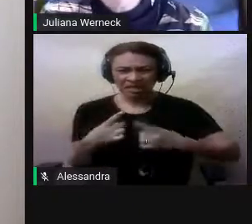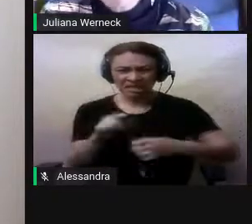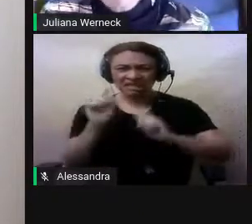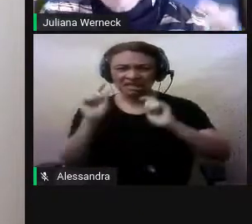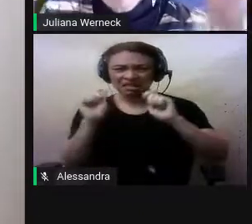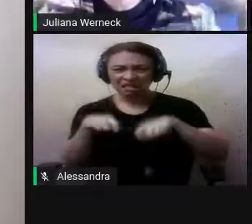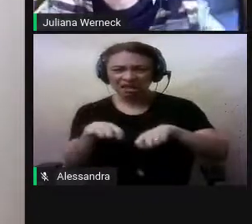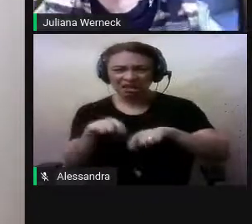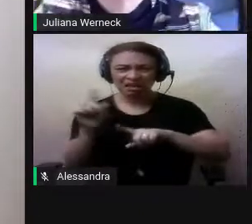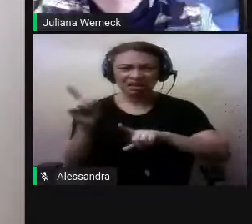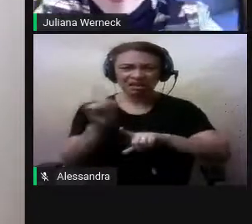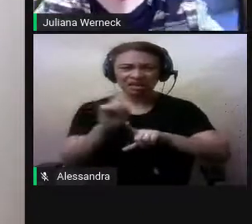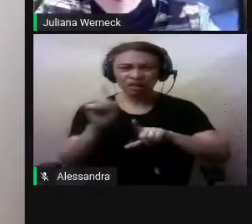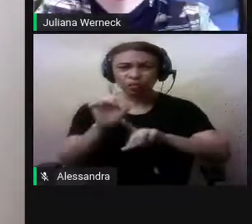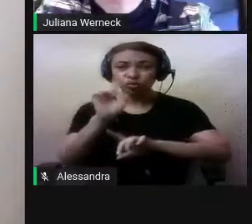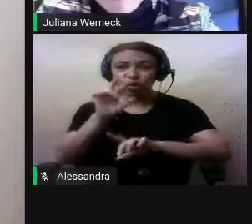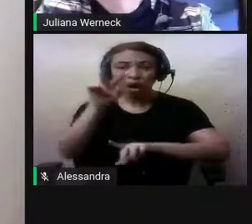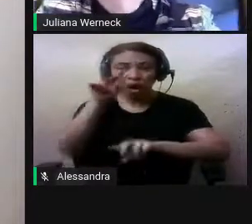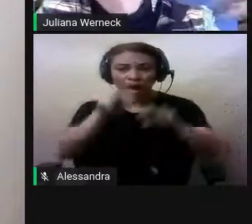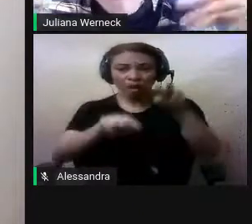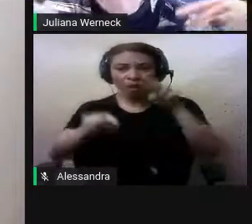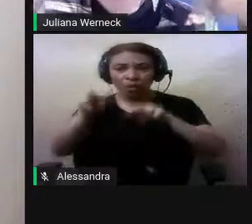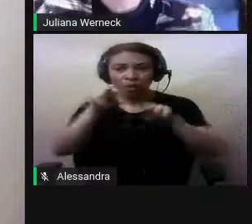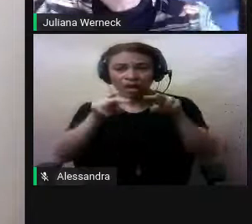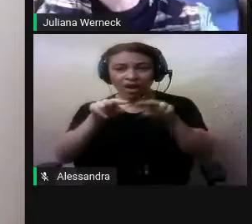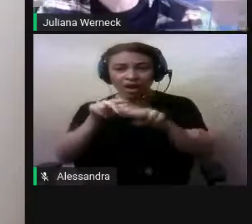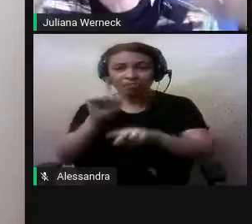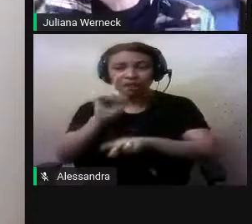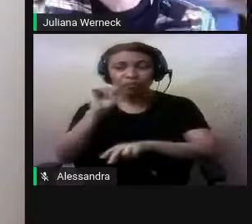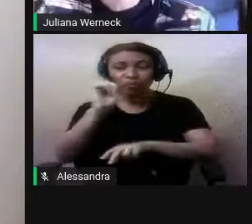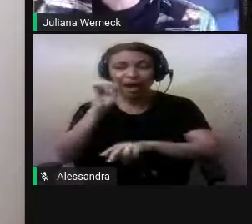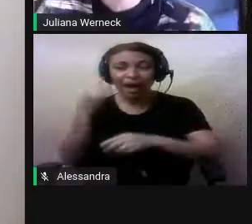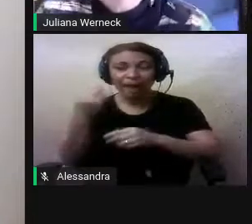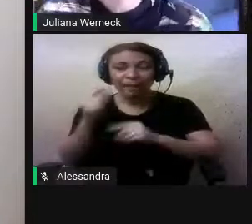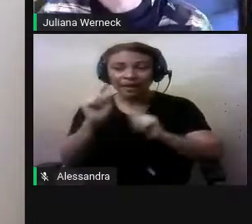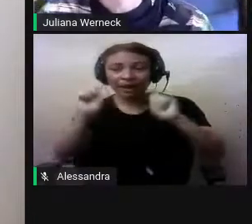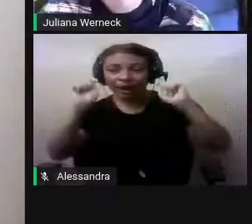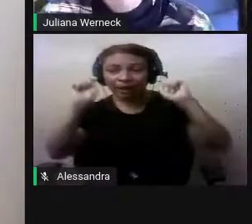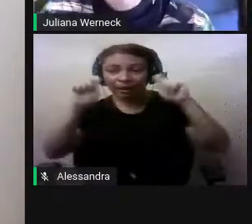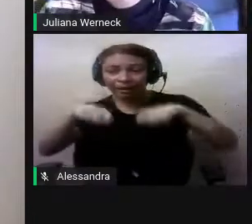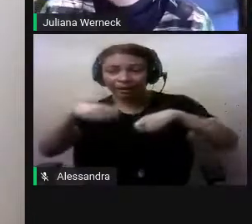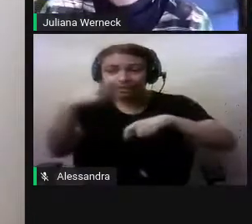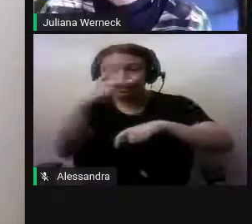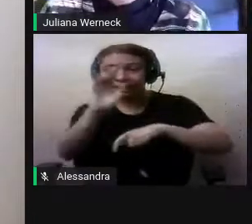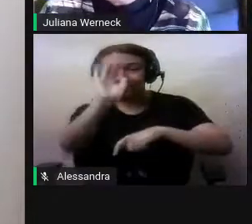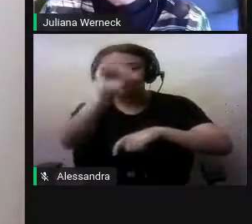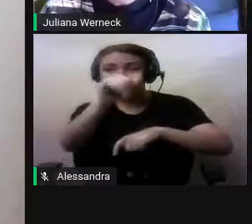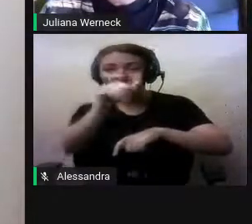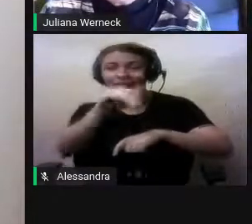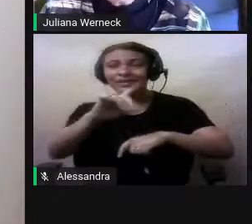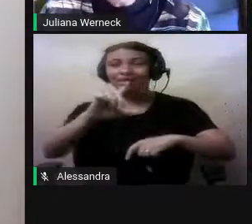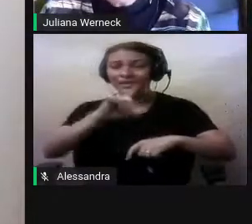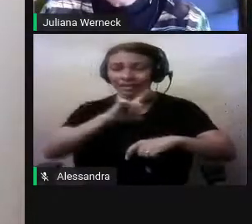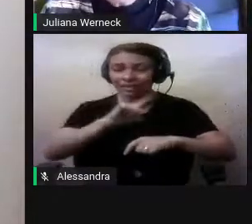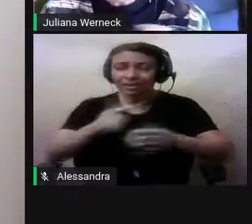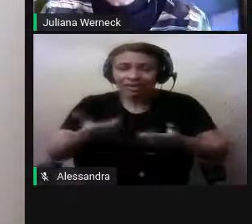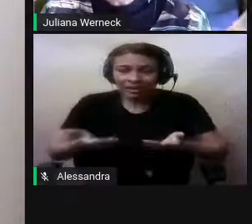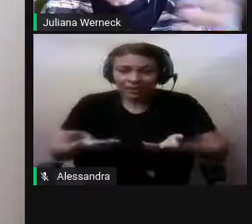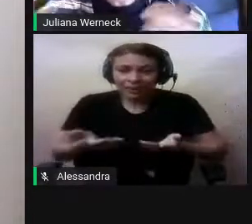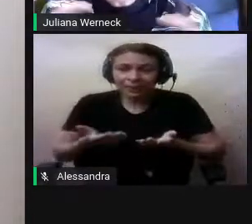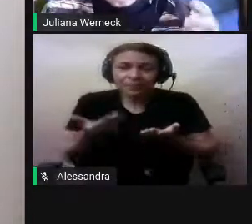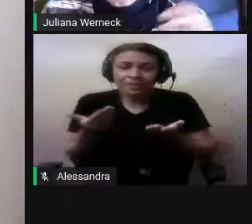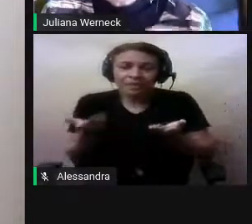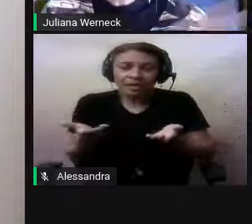fazer, olhando para a pessoa, sem dar a chance de ela demonstrar. E aí eu acho que,